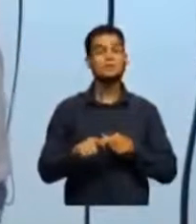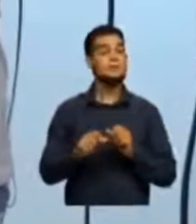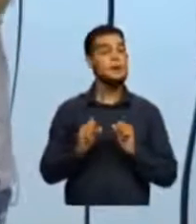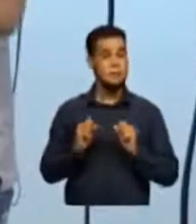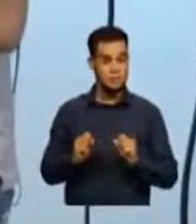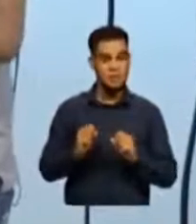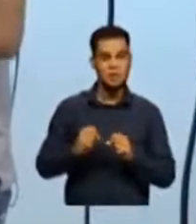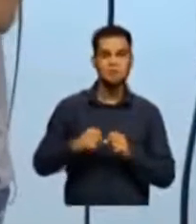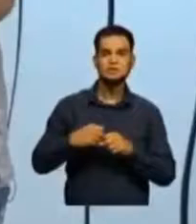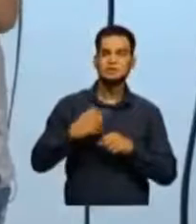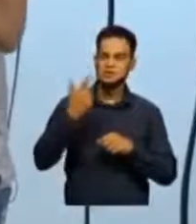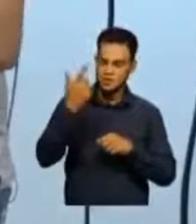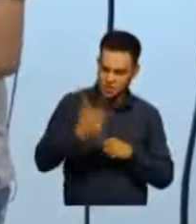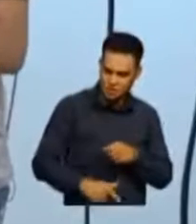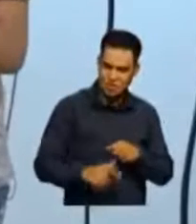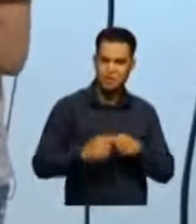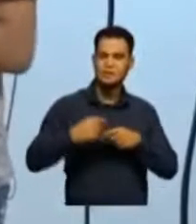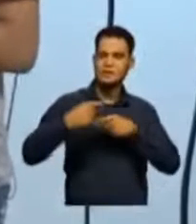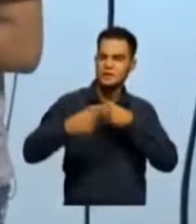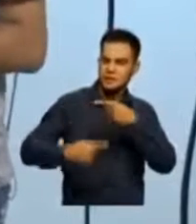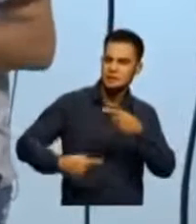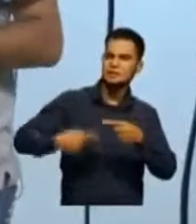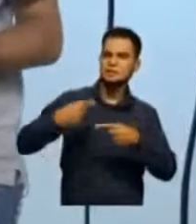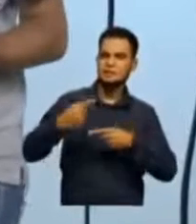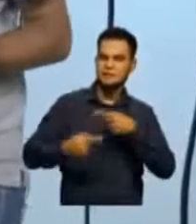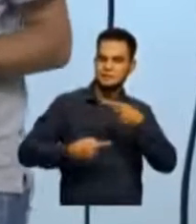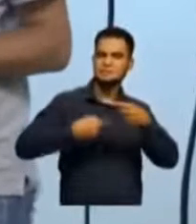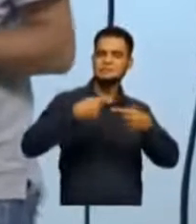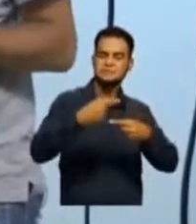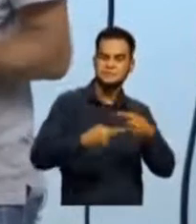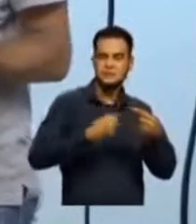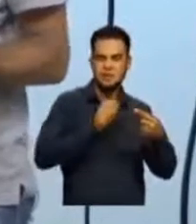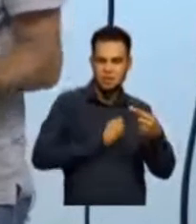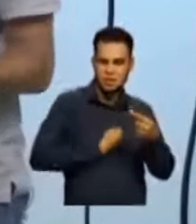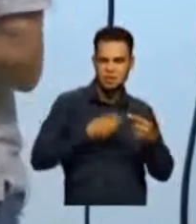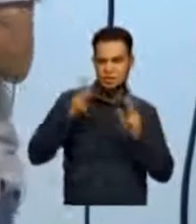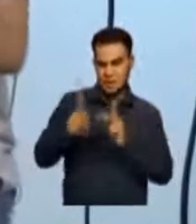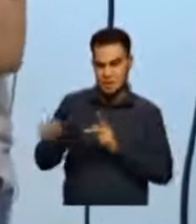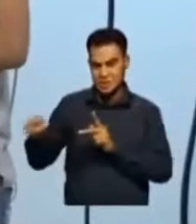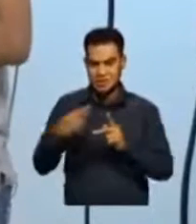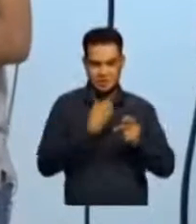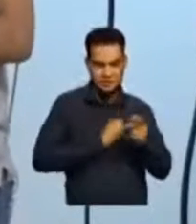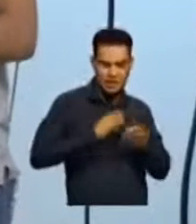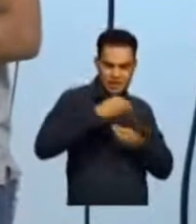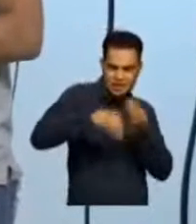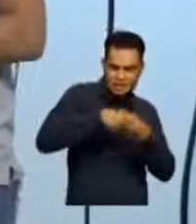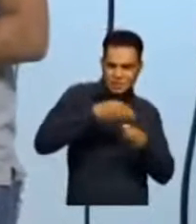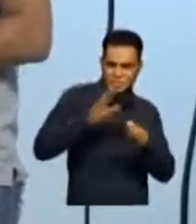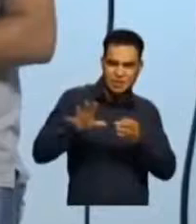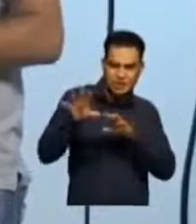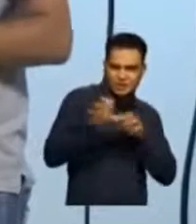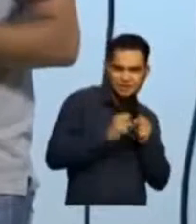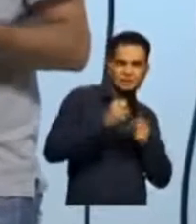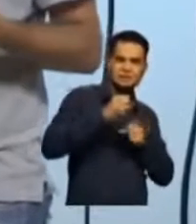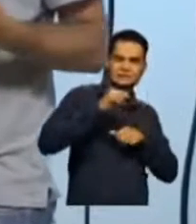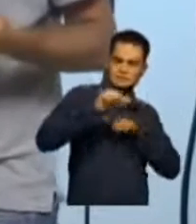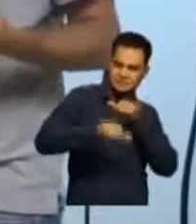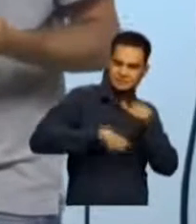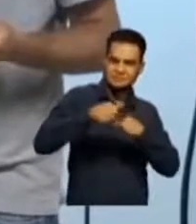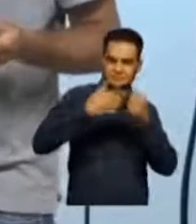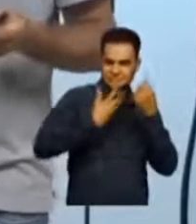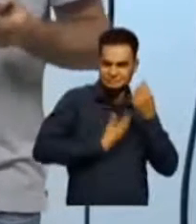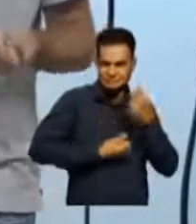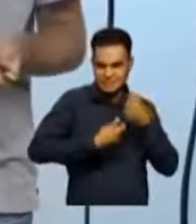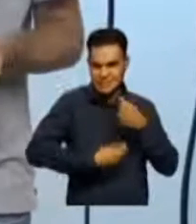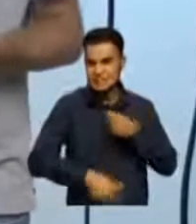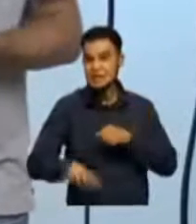então defecar e sair nas fezes da pessoa, que é essa forma do barbeiro, na forma infectante. É um ciclo de